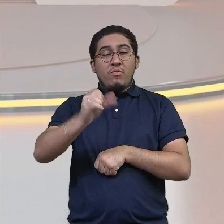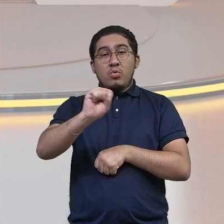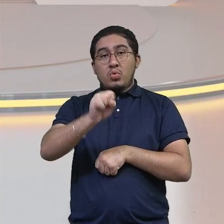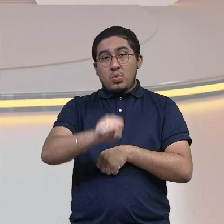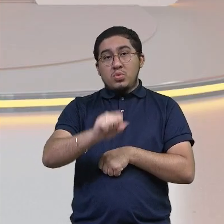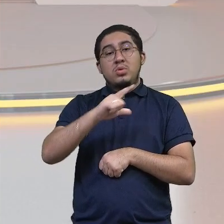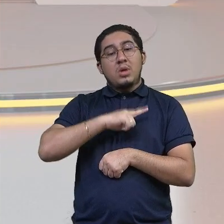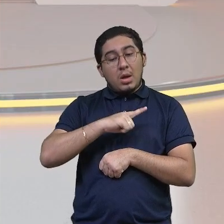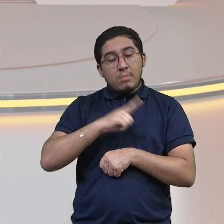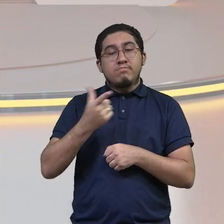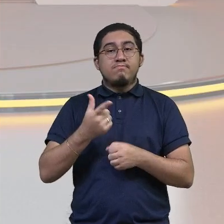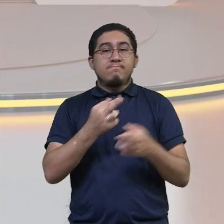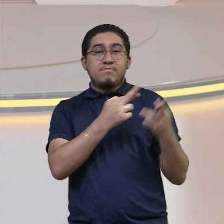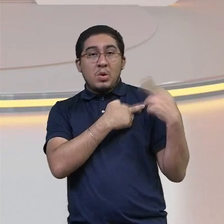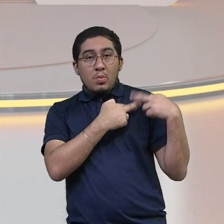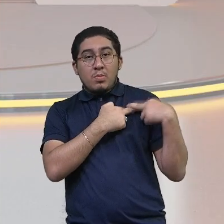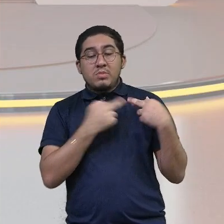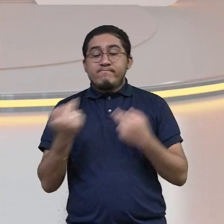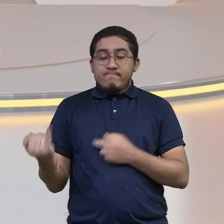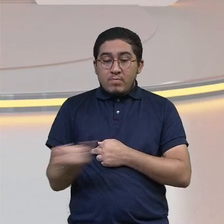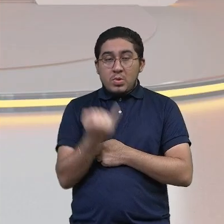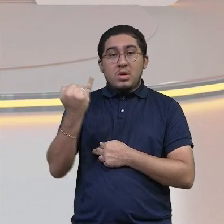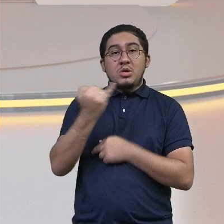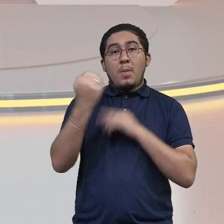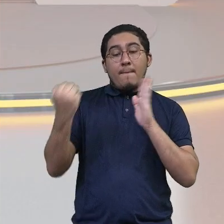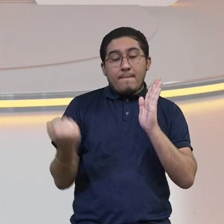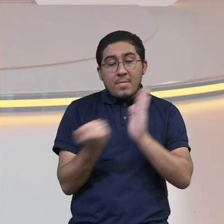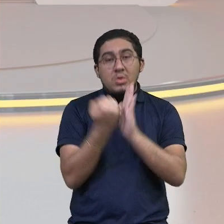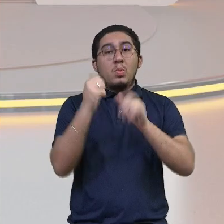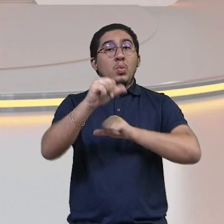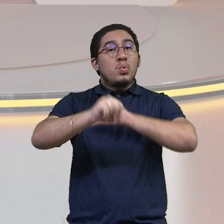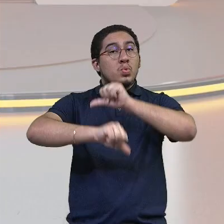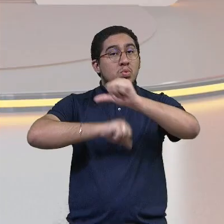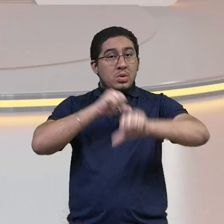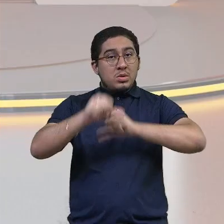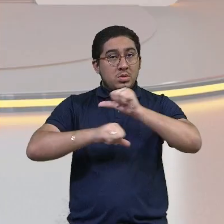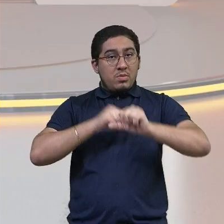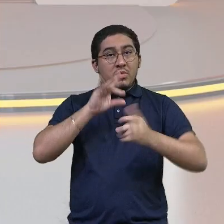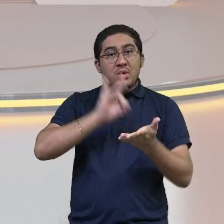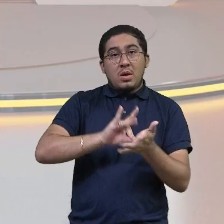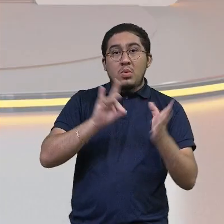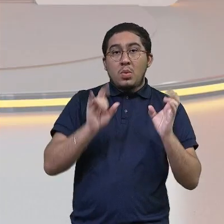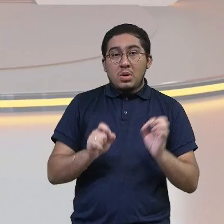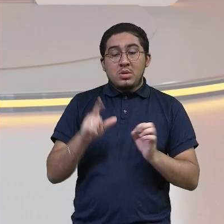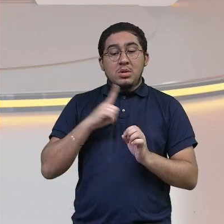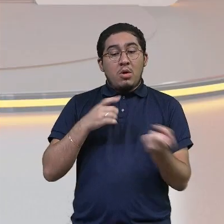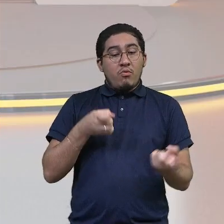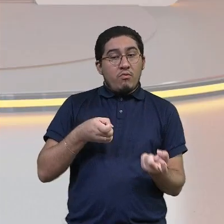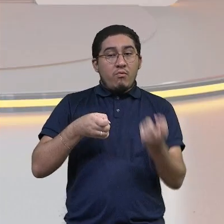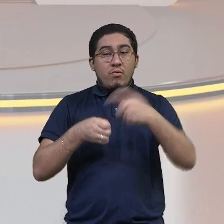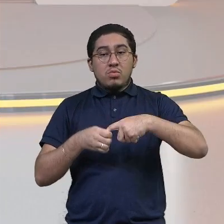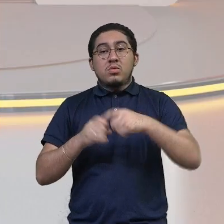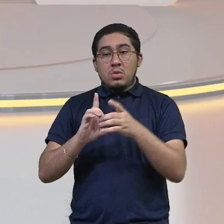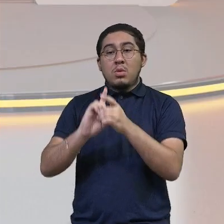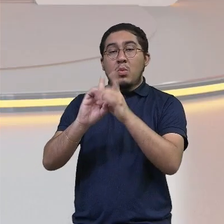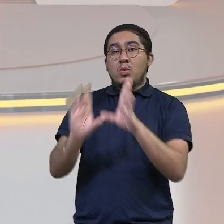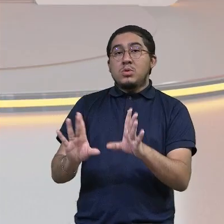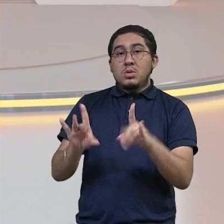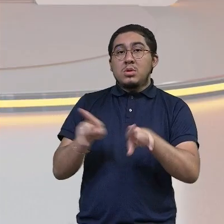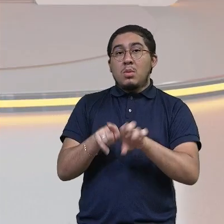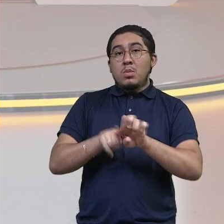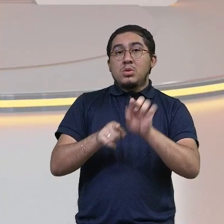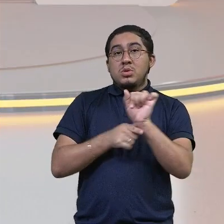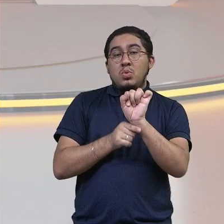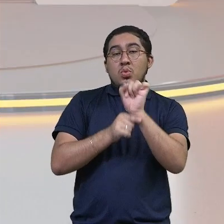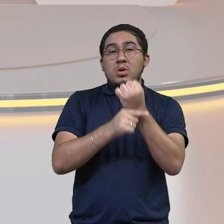papel como esse marco de mudança nesse processo de redemocratização e